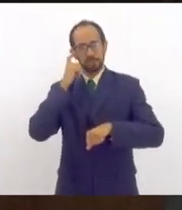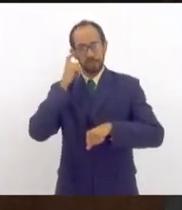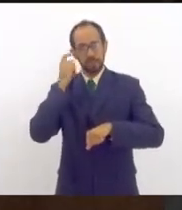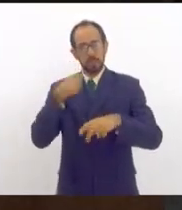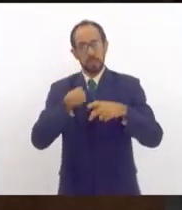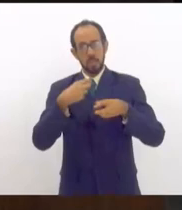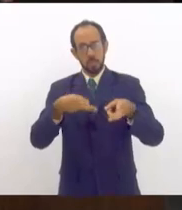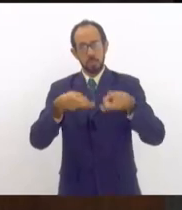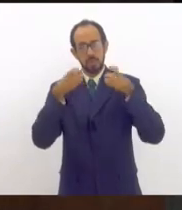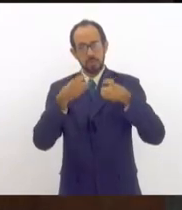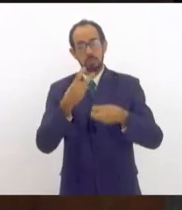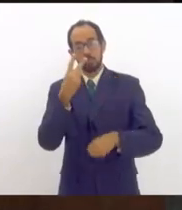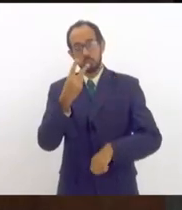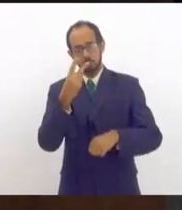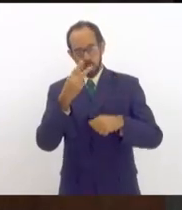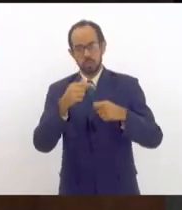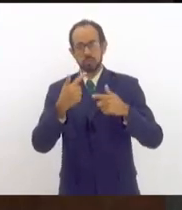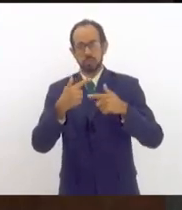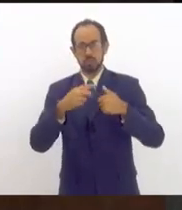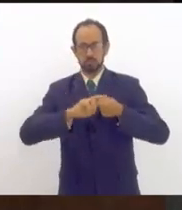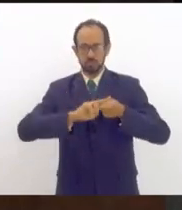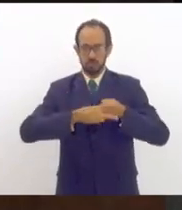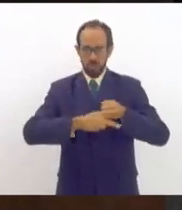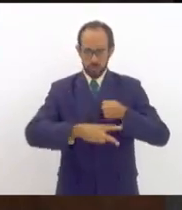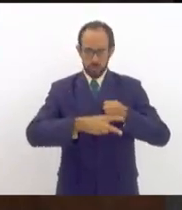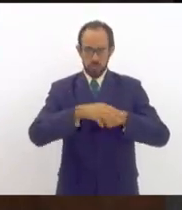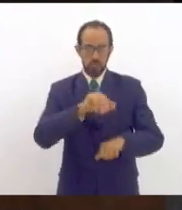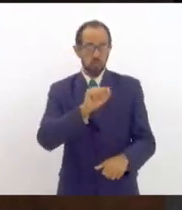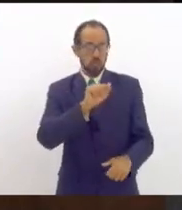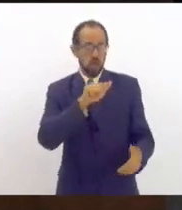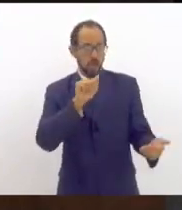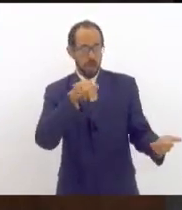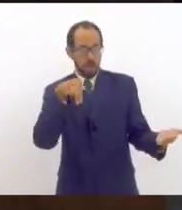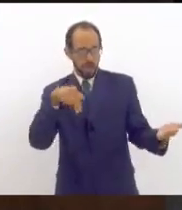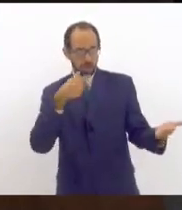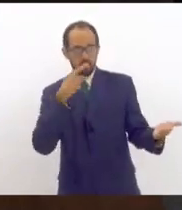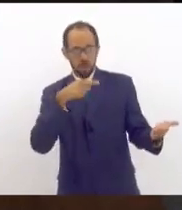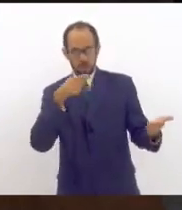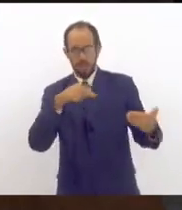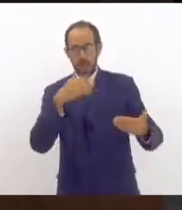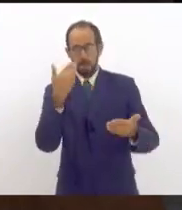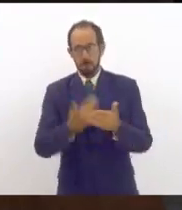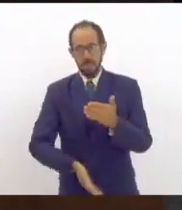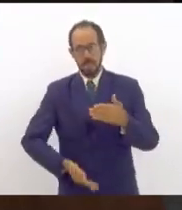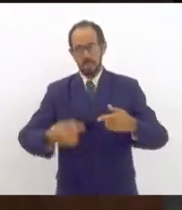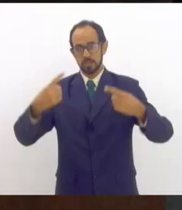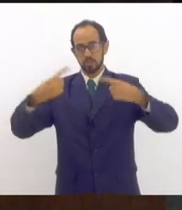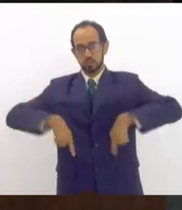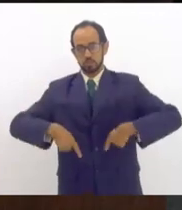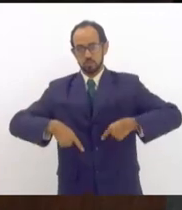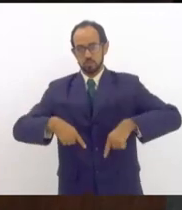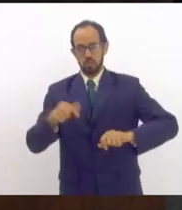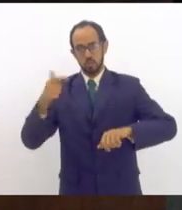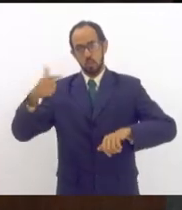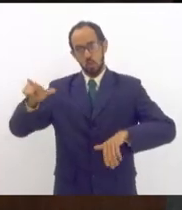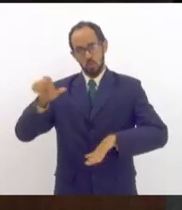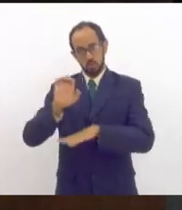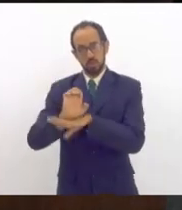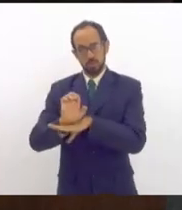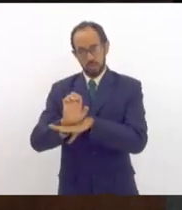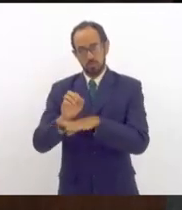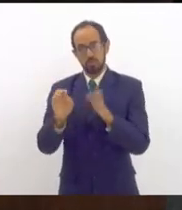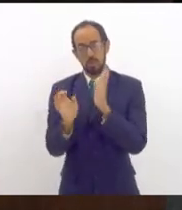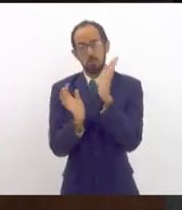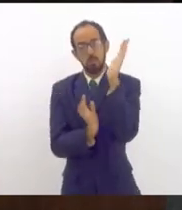colaterais para esse projeto um que o deputado Alan gotto já citou que a perda de competitividade com relação a outros estrados um aumento da burocracia